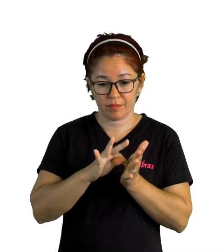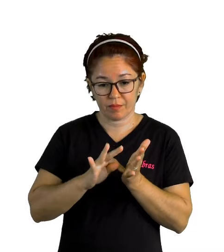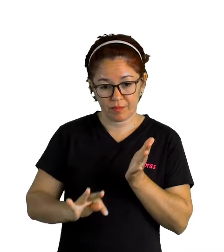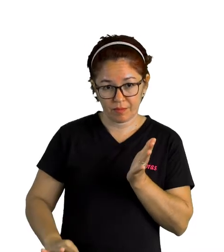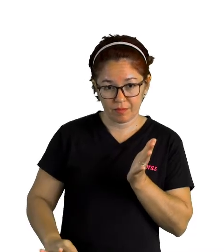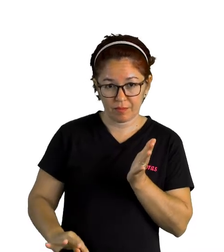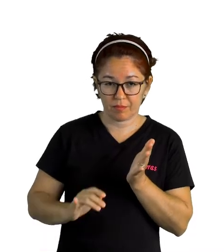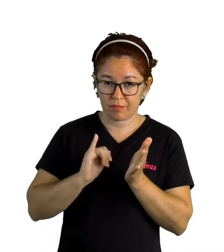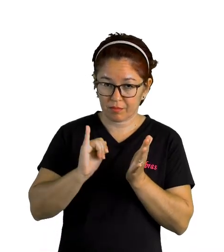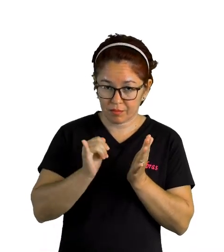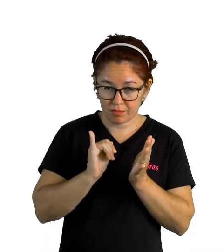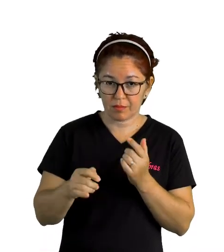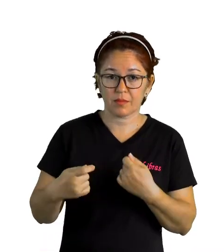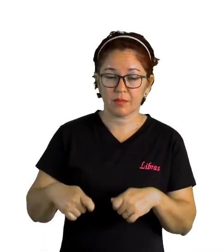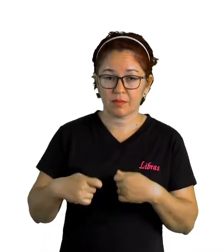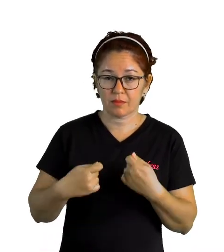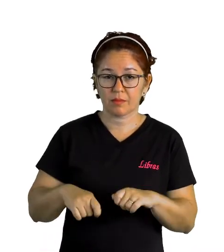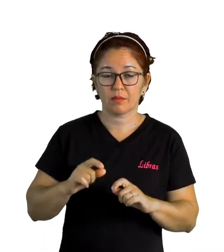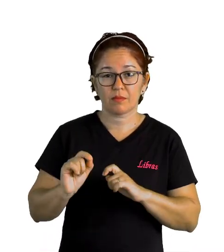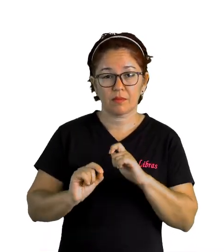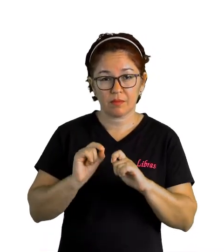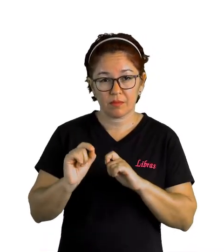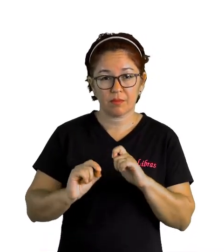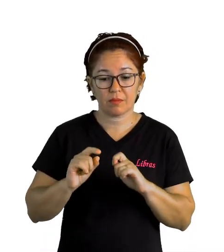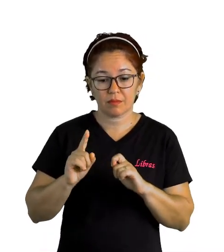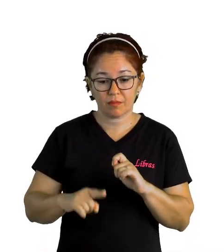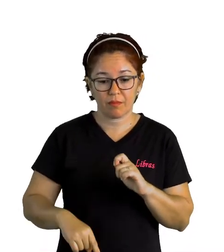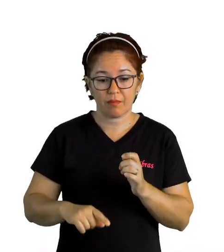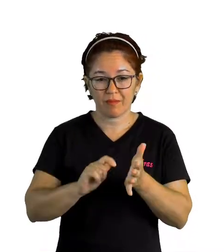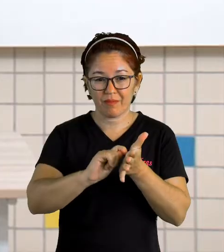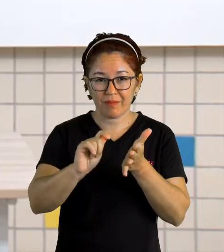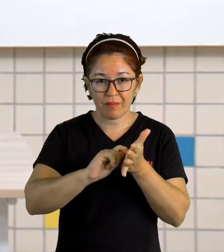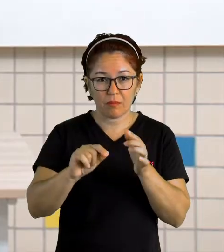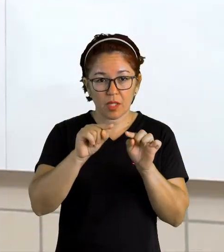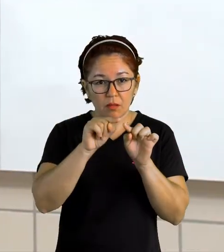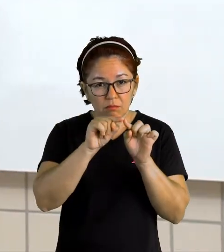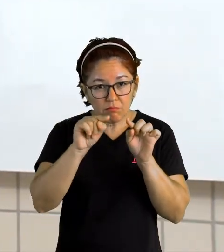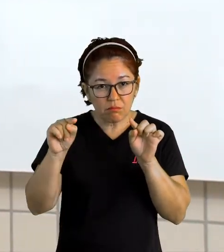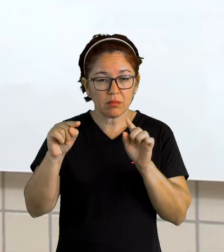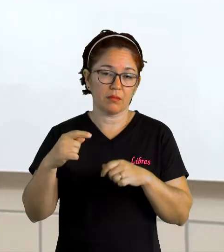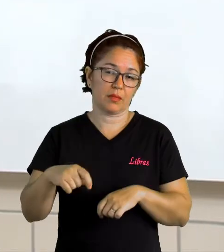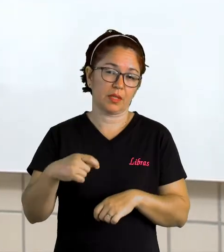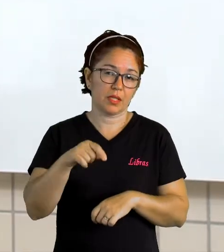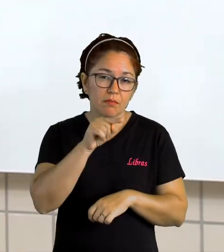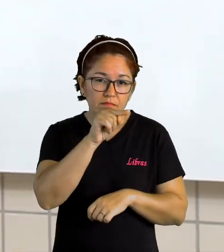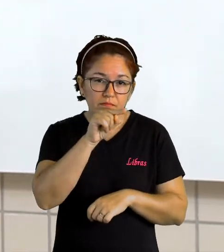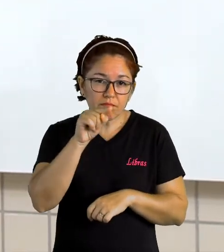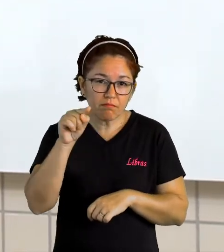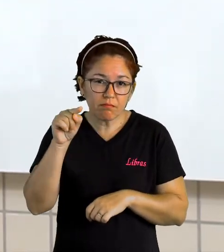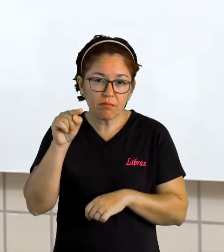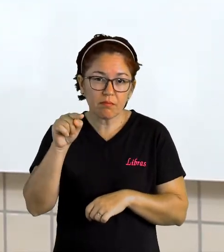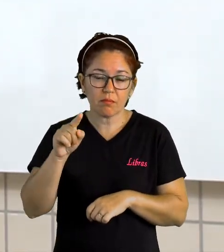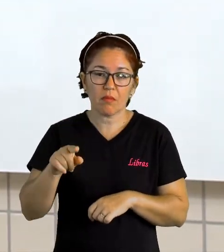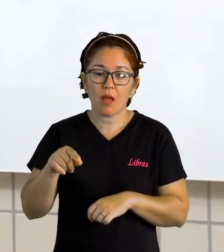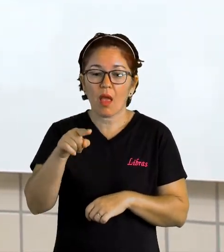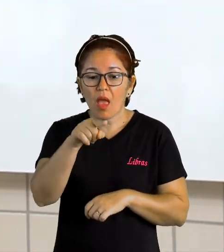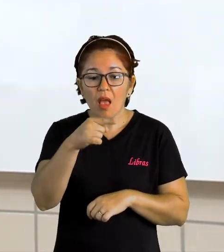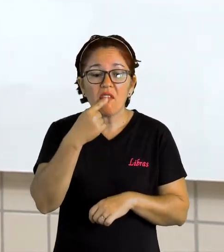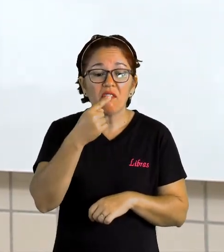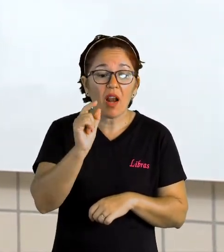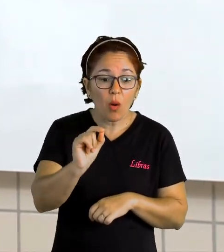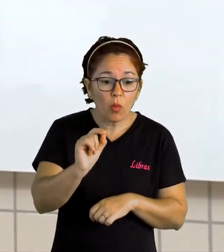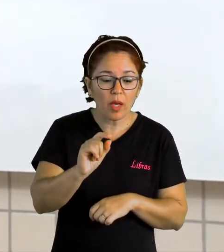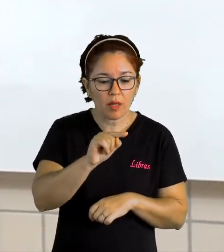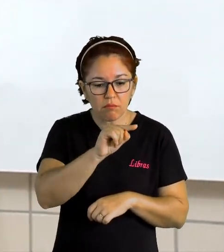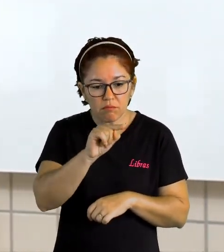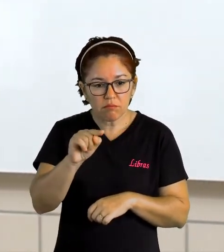travessão para mostrar a fala dos personagens. Vamos agora prestar atenção aí na tela, vai aparecer